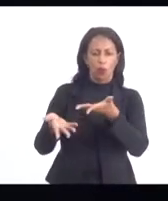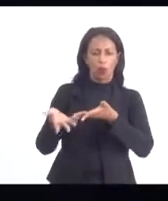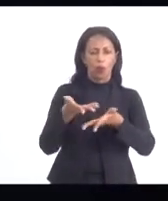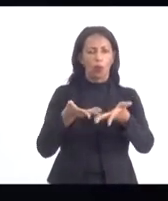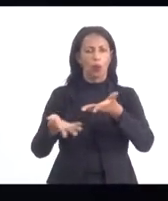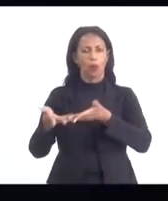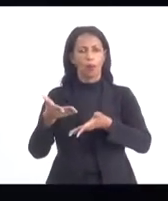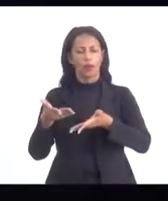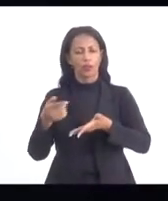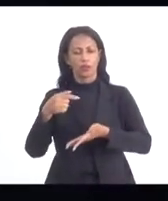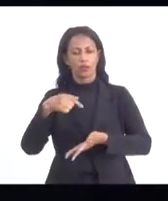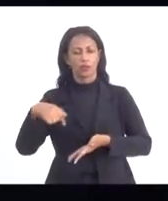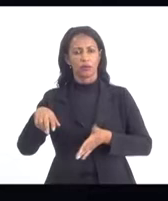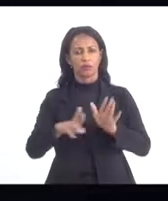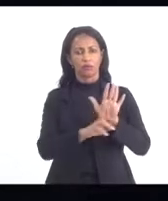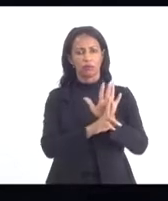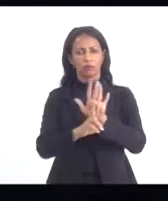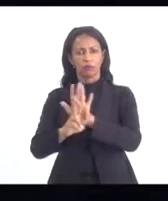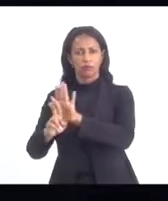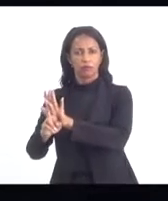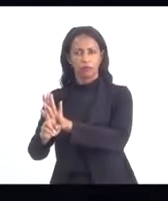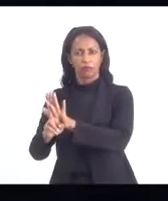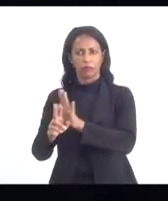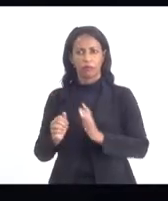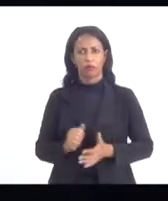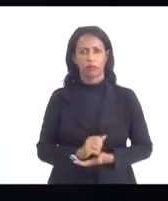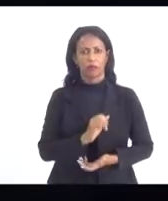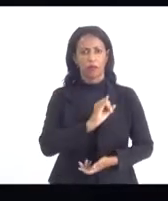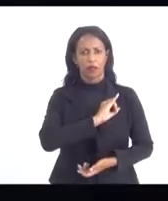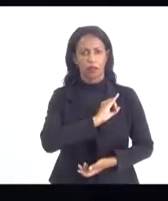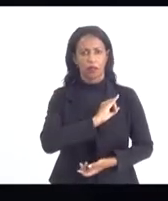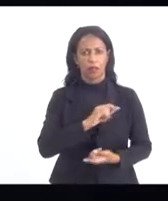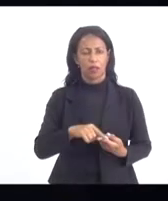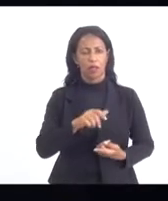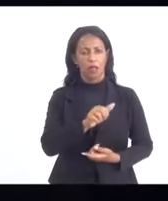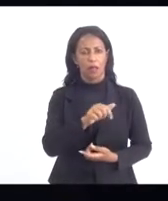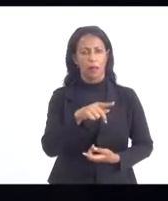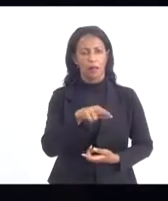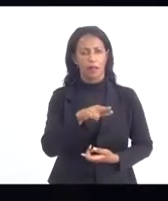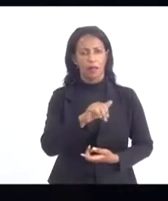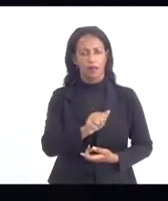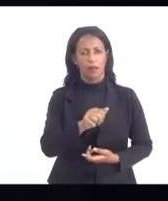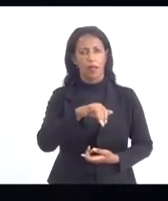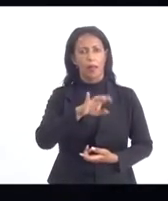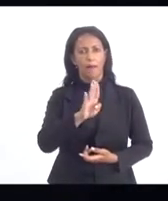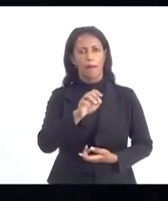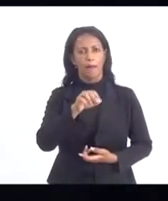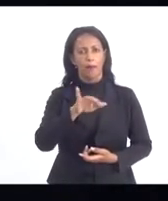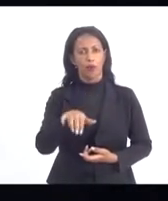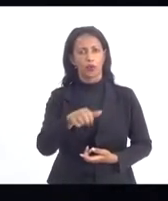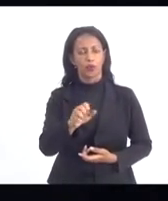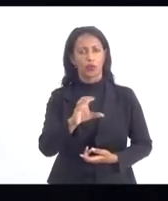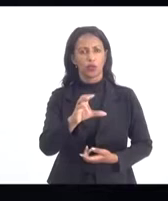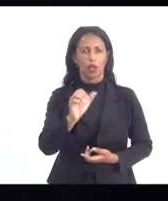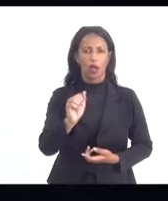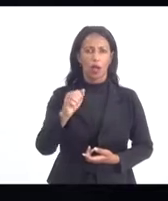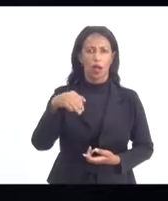desse espaço os representantes de Itaperuna, Aperibé, Bom Jesus Itabapuana,